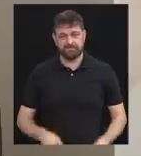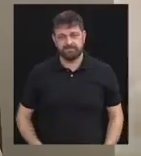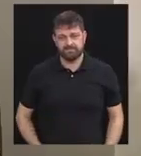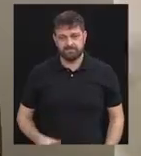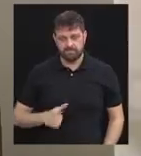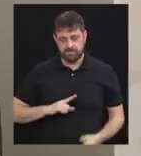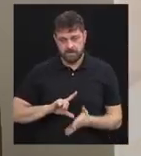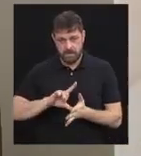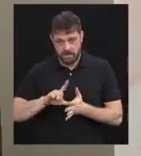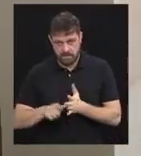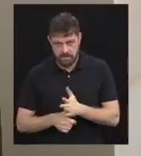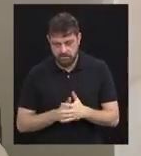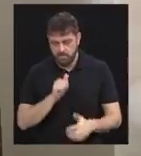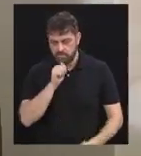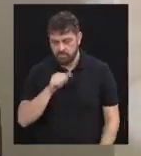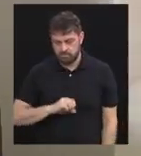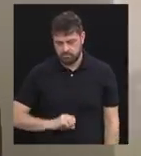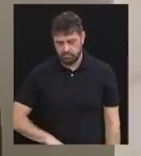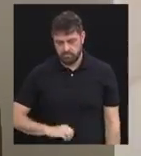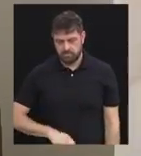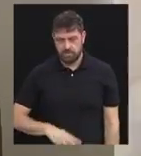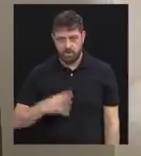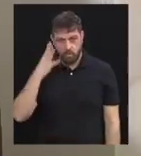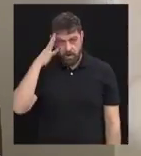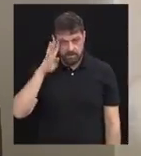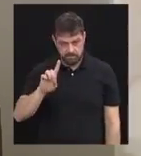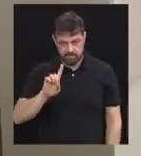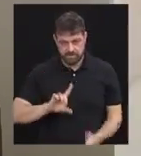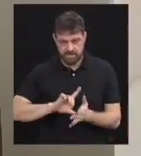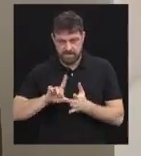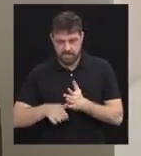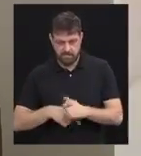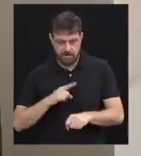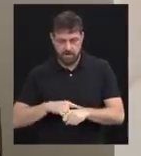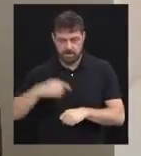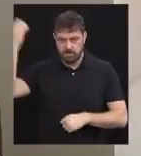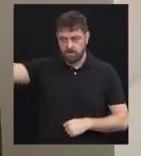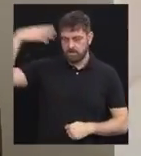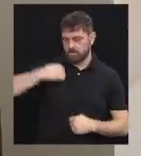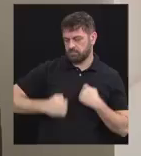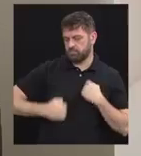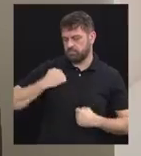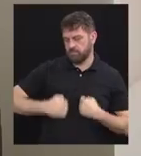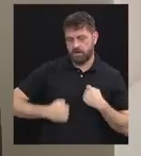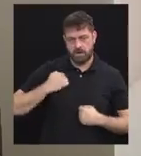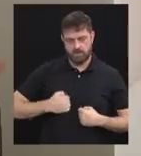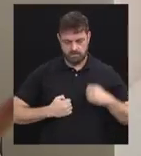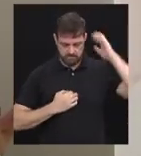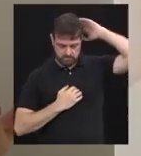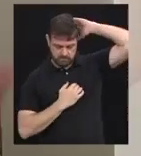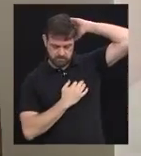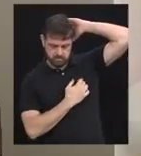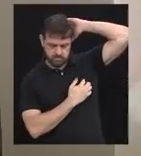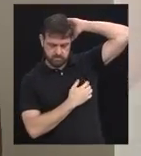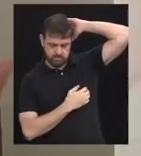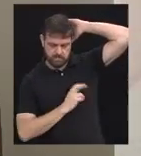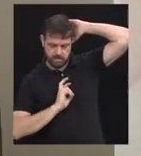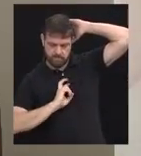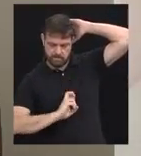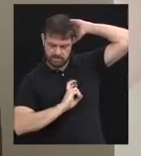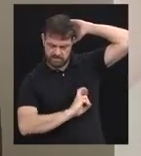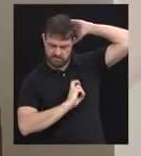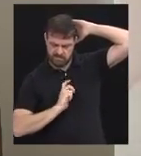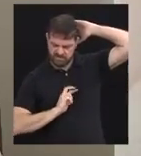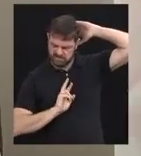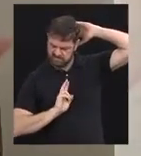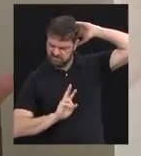5 dias depois da menstruação, durante o banho, a mulher deve se tocar e ver se não tem um nódulo, se não tem